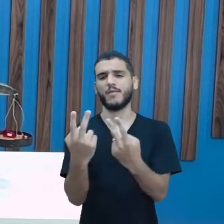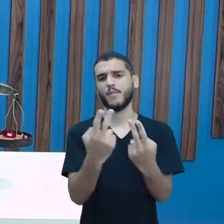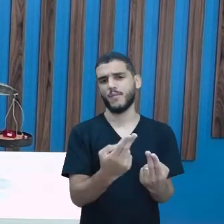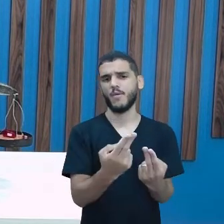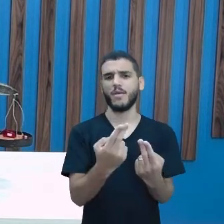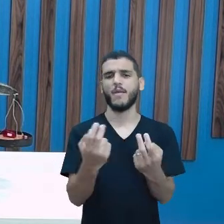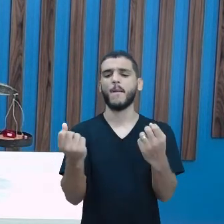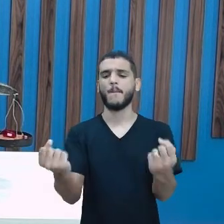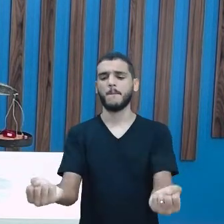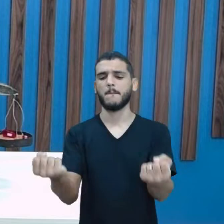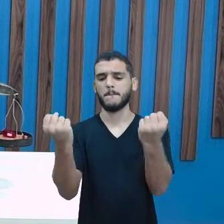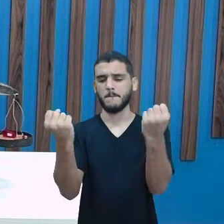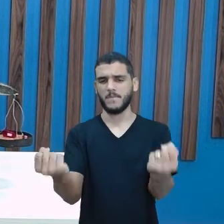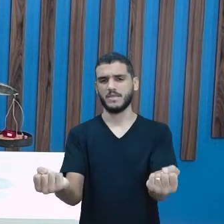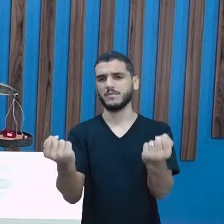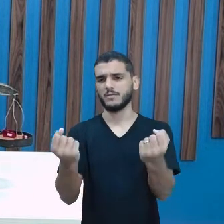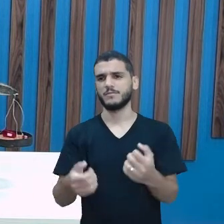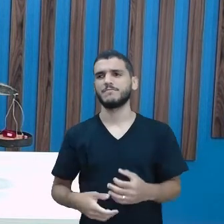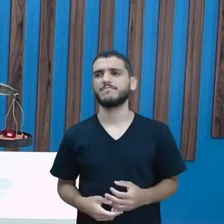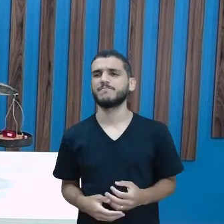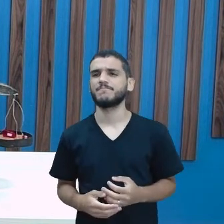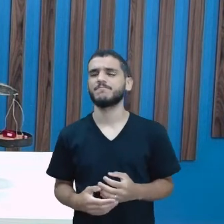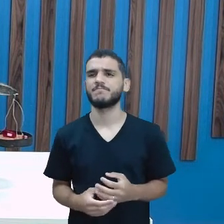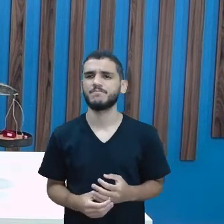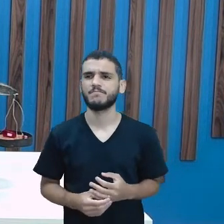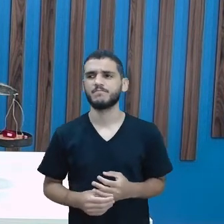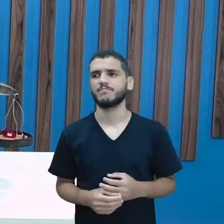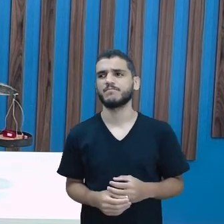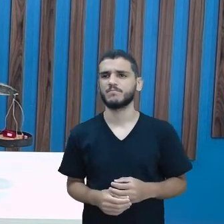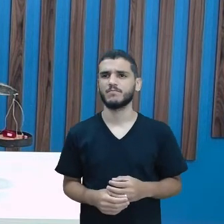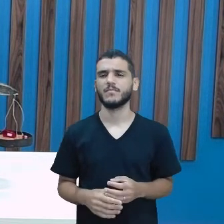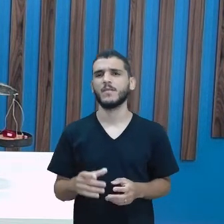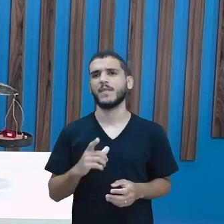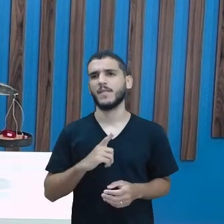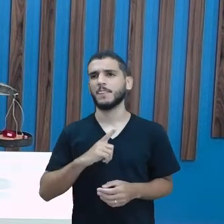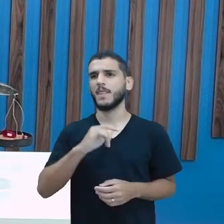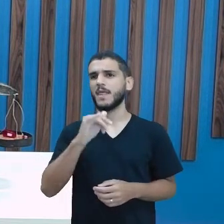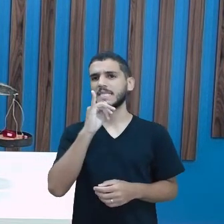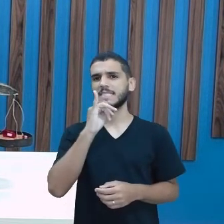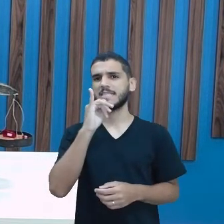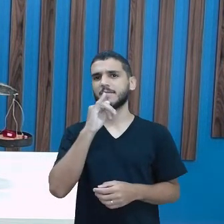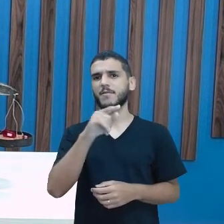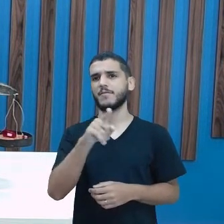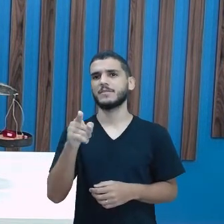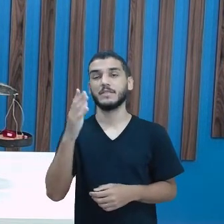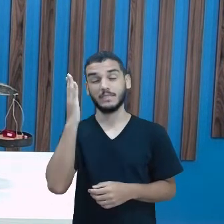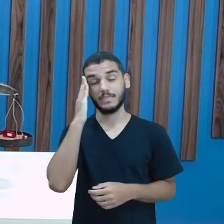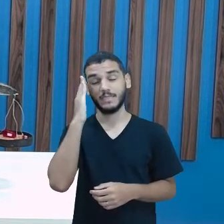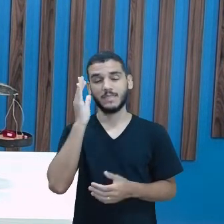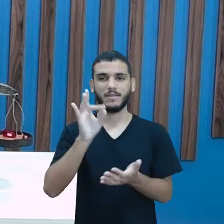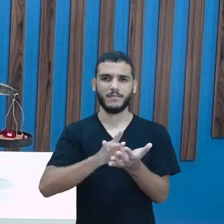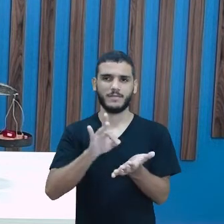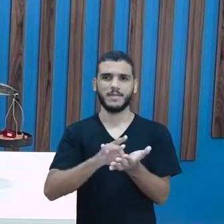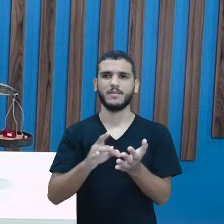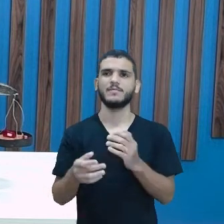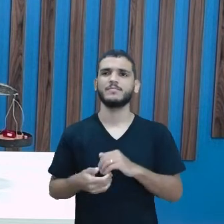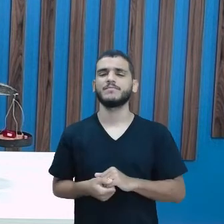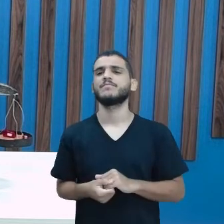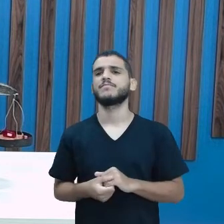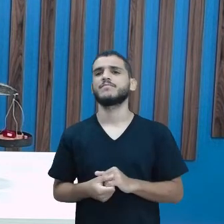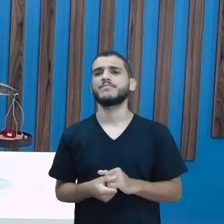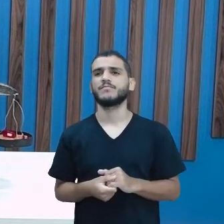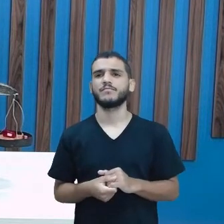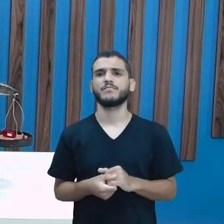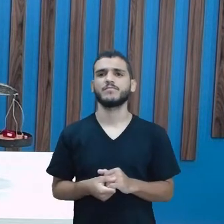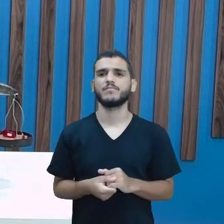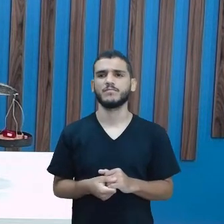quilo. Entenderam? Vamos dar continuidade com alguns exemplos para vocês entenderem bem. Essa